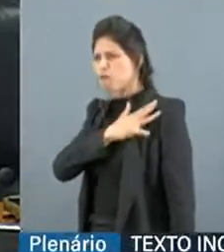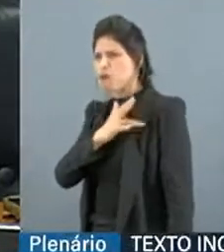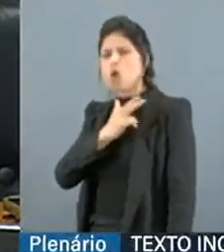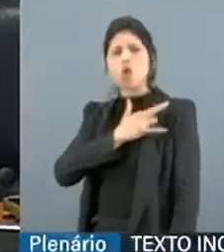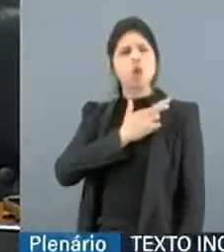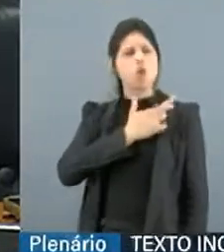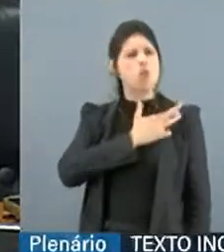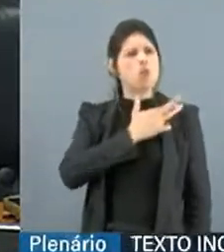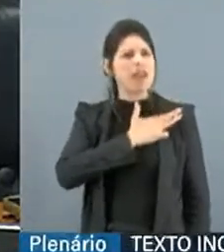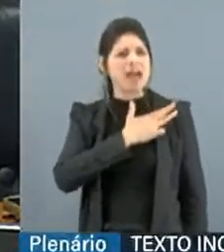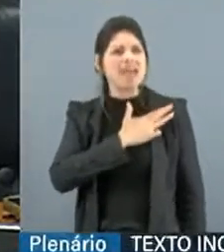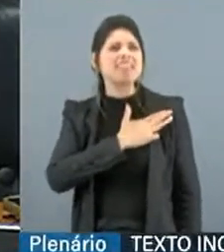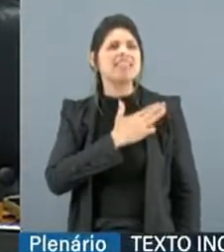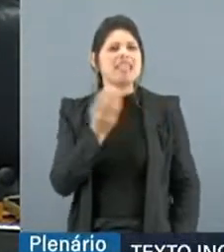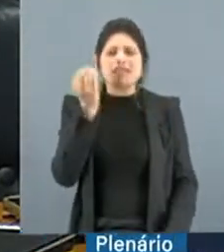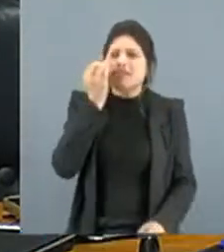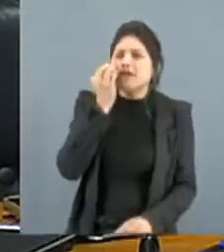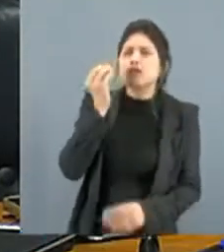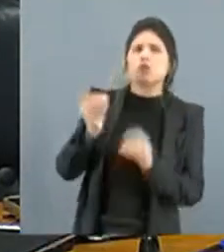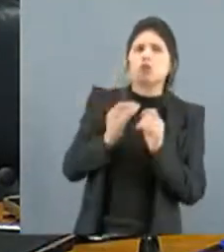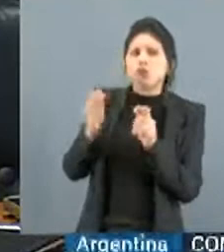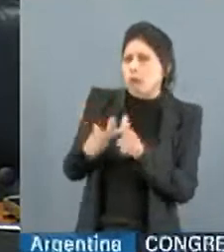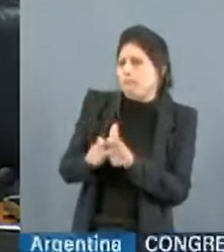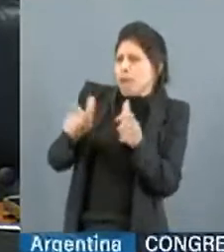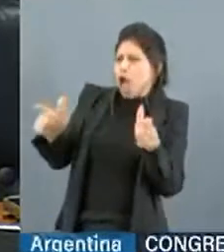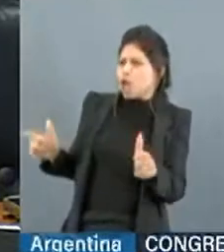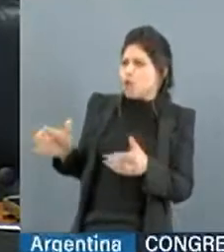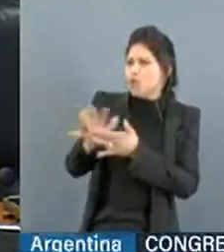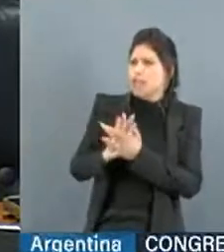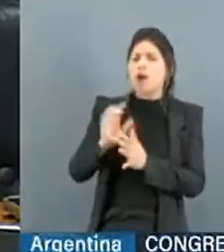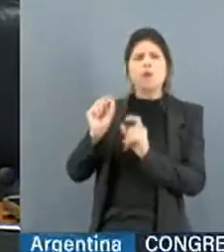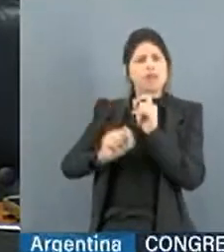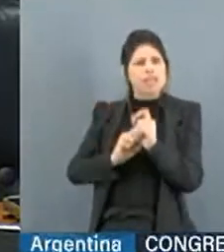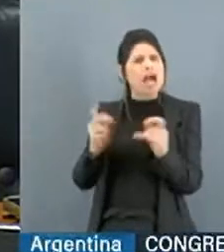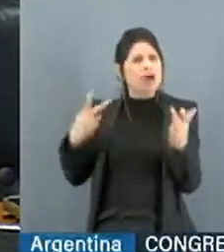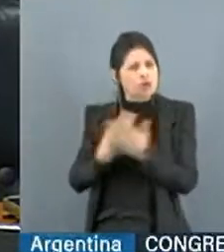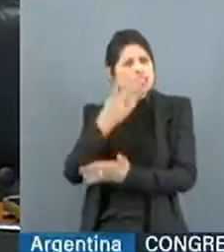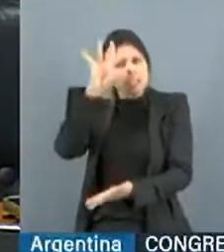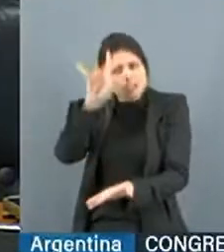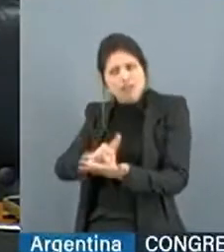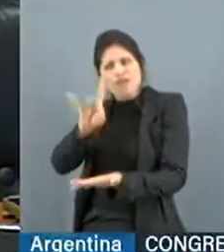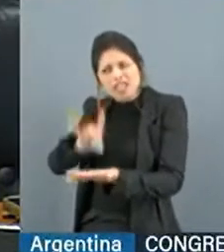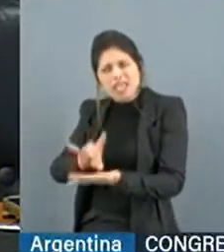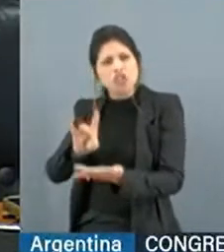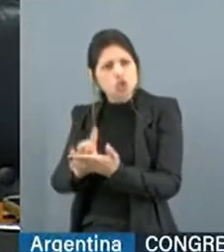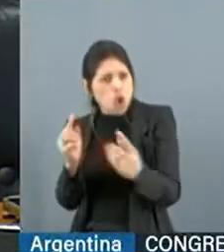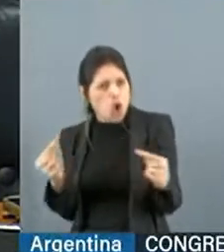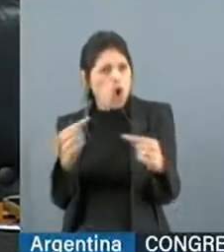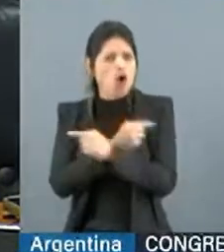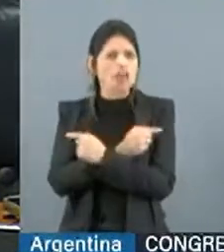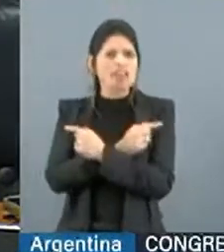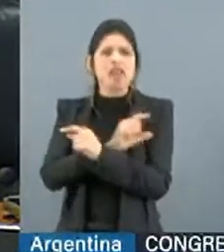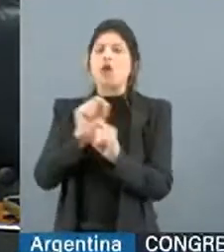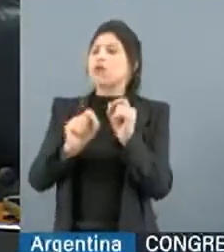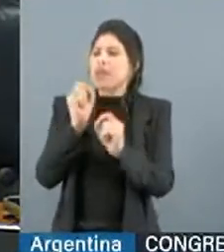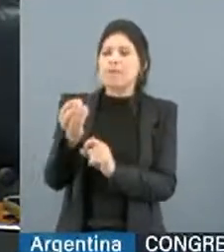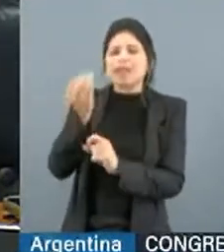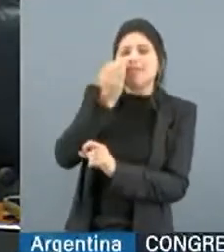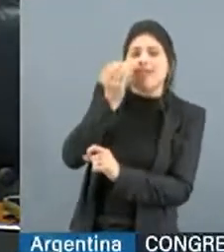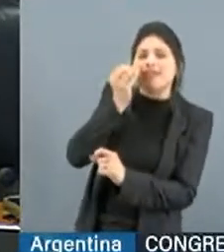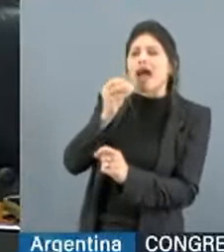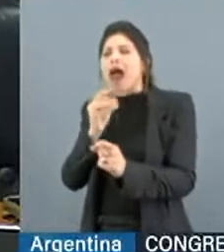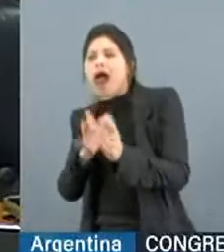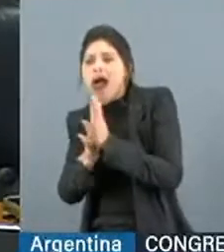com a maioria um instrumento típico histórico da oposição para sabotar,